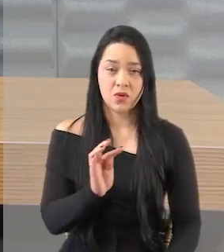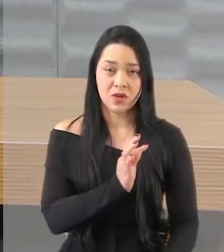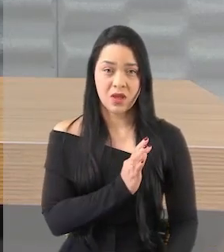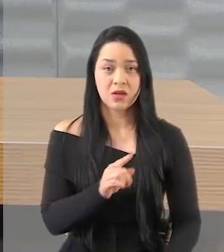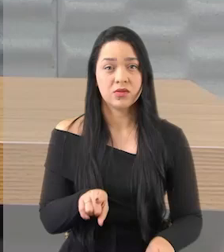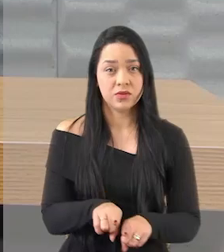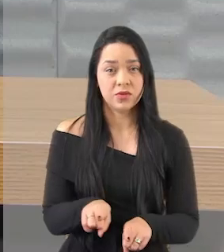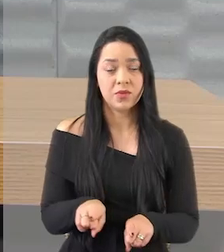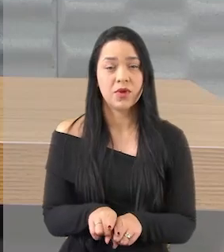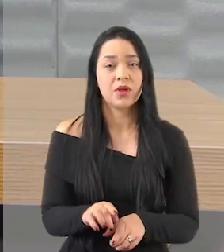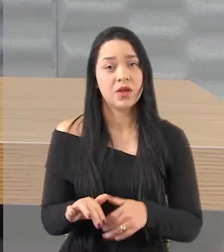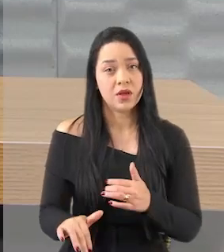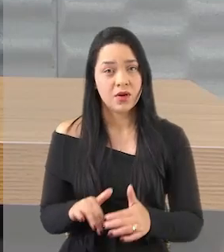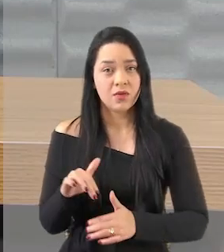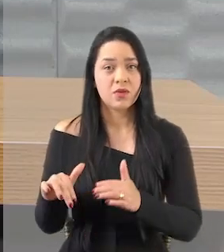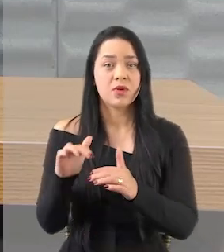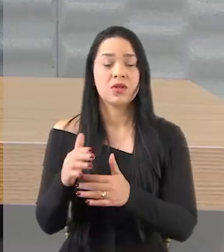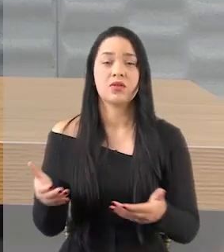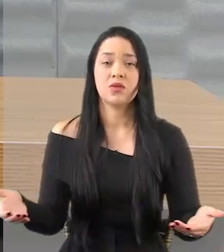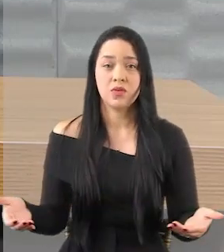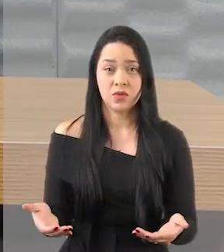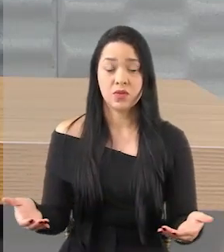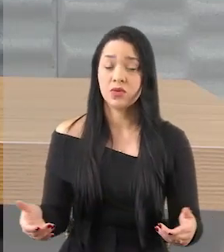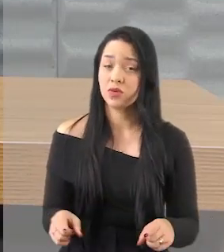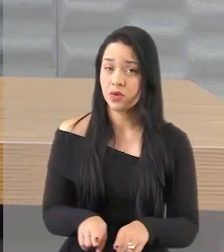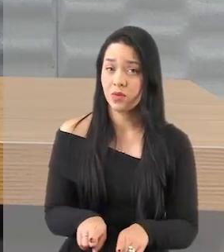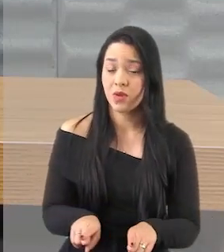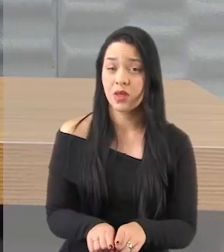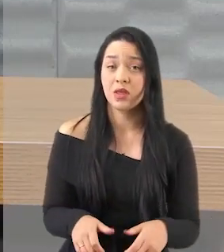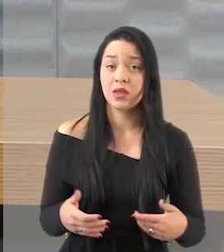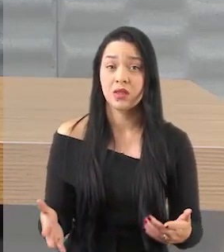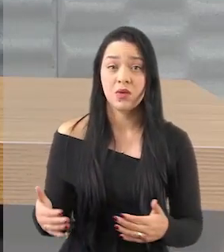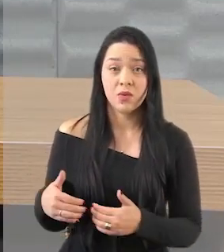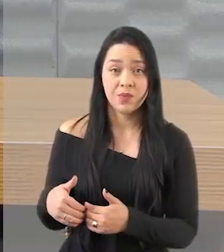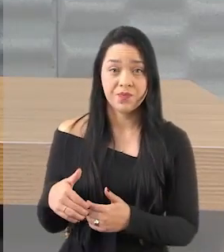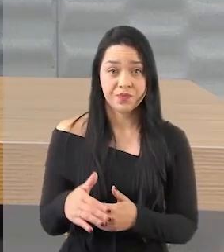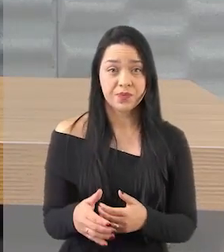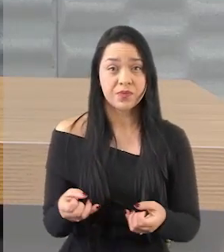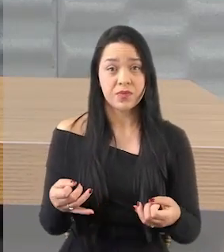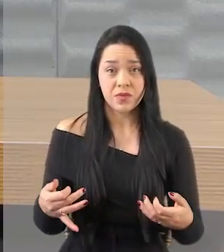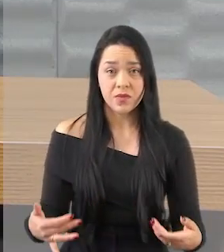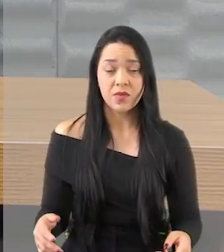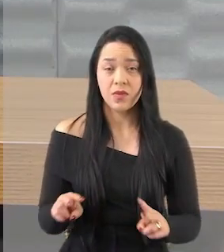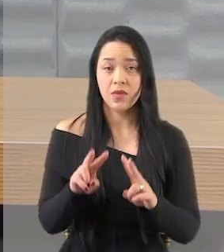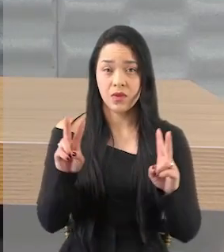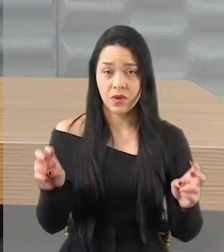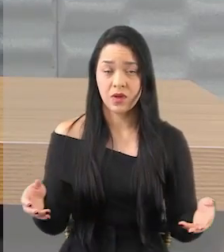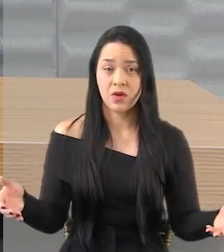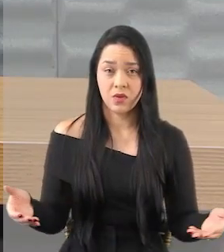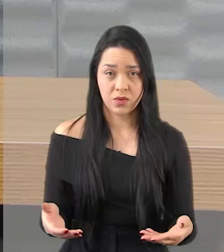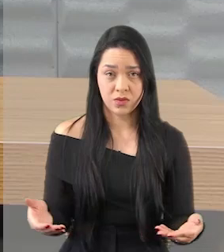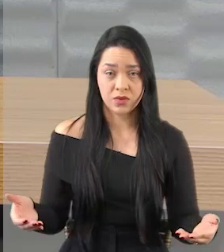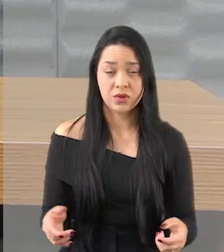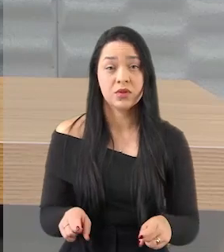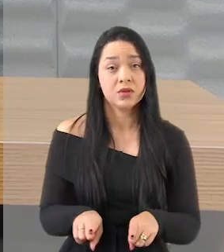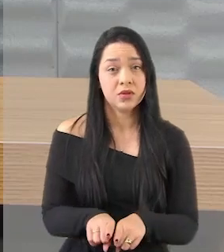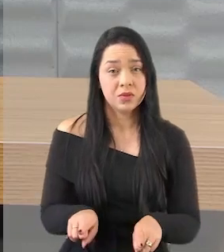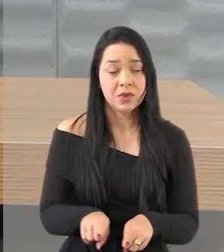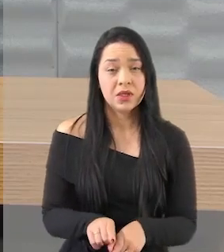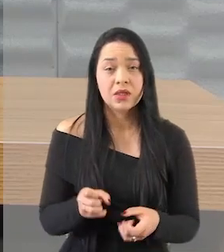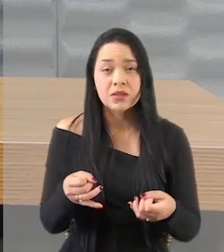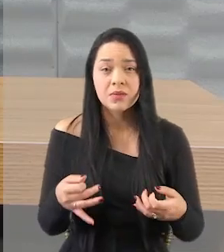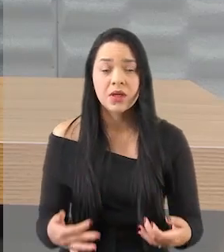assim tão evoluídas, tão atuais, tá? Então, a gente vai começar a falar sobre elas hoje também, tá? A gente vai